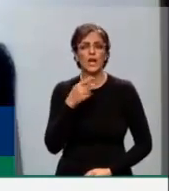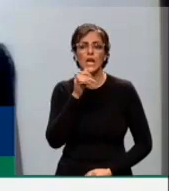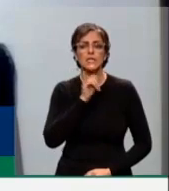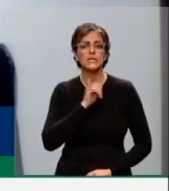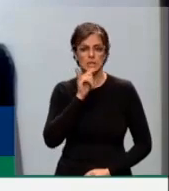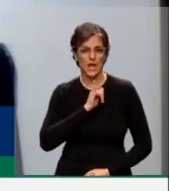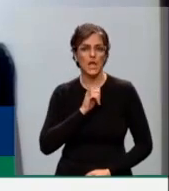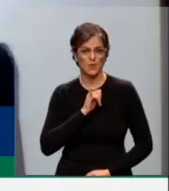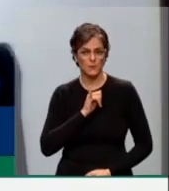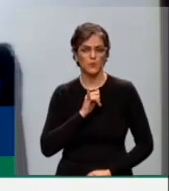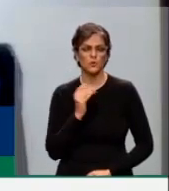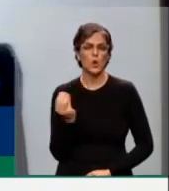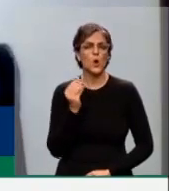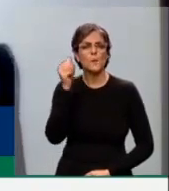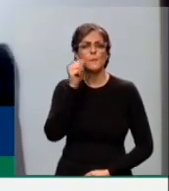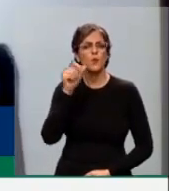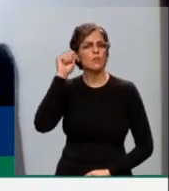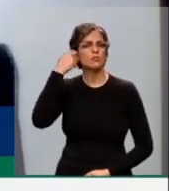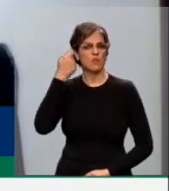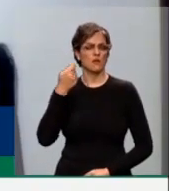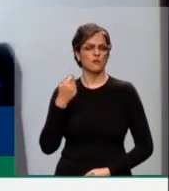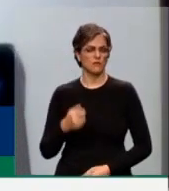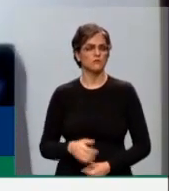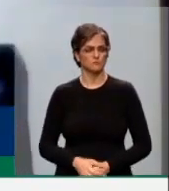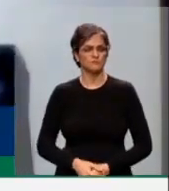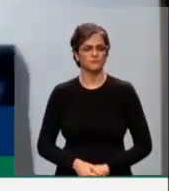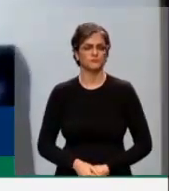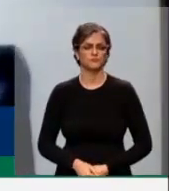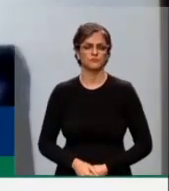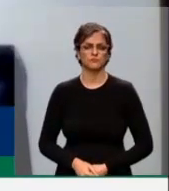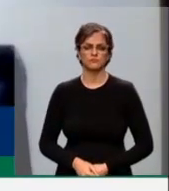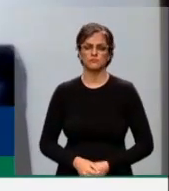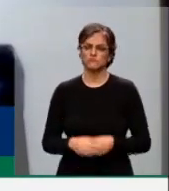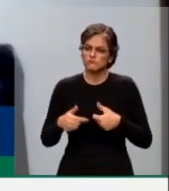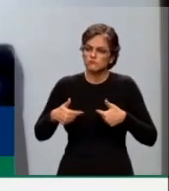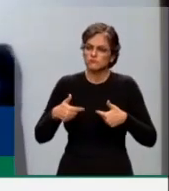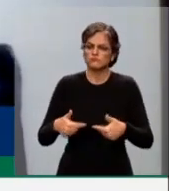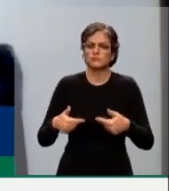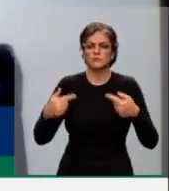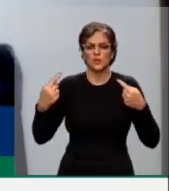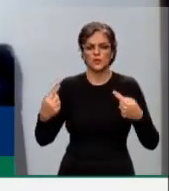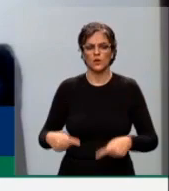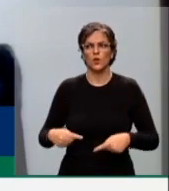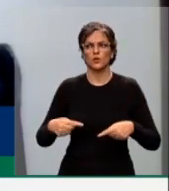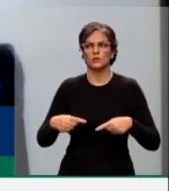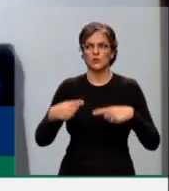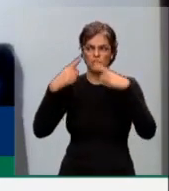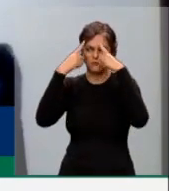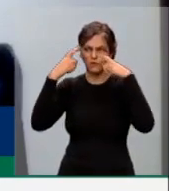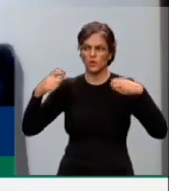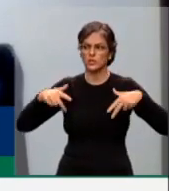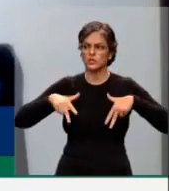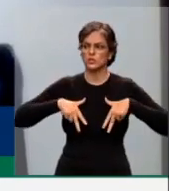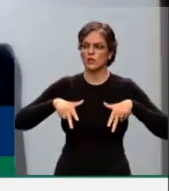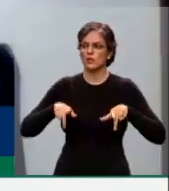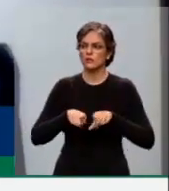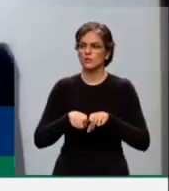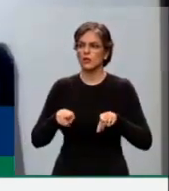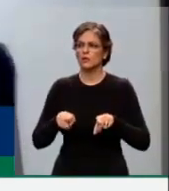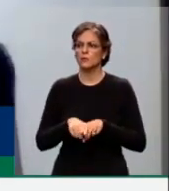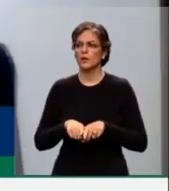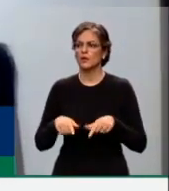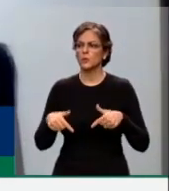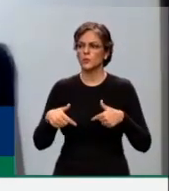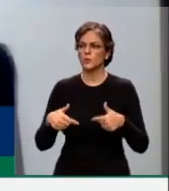assumiram esse protagonismo tanto contra a violência de gênero, né, que aumentou nesse momento, mas